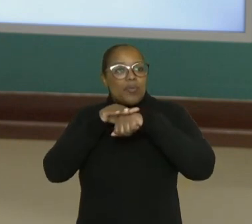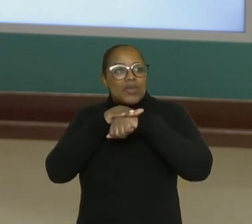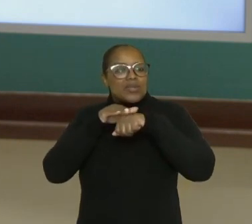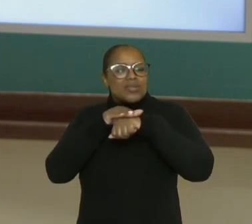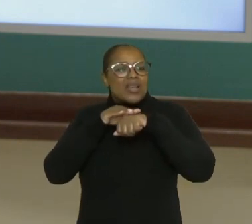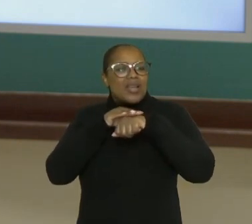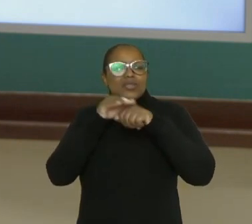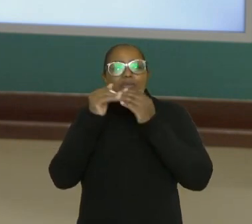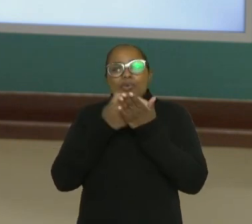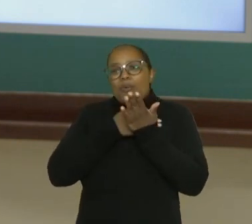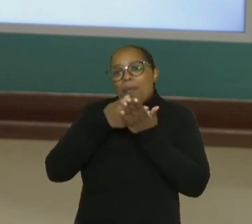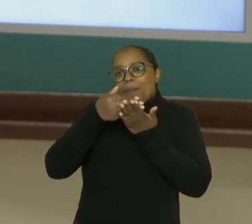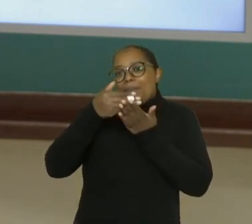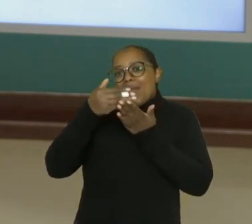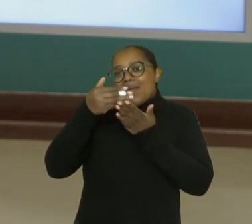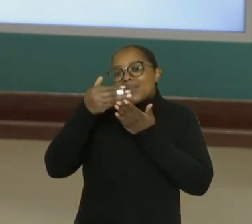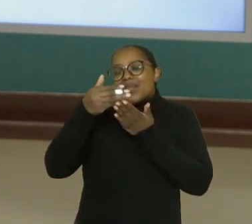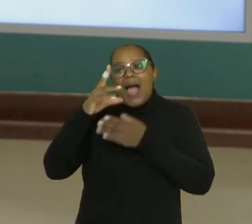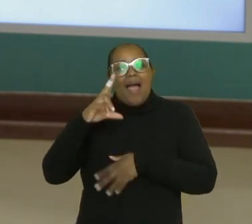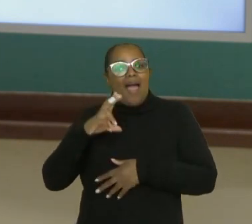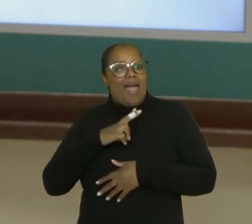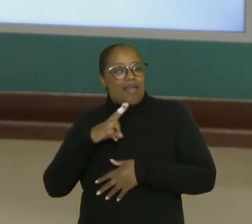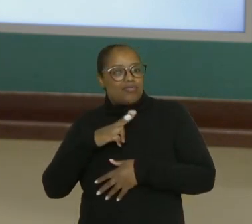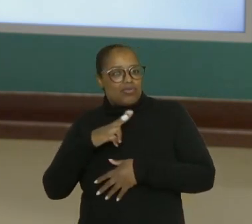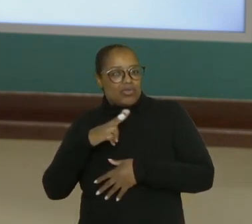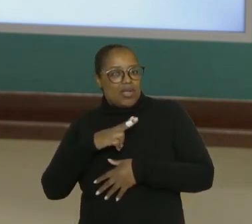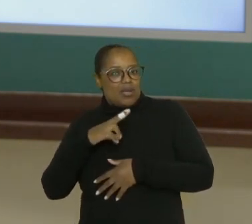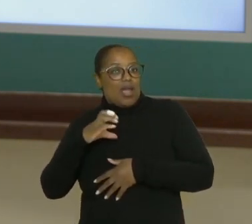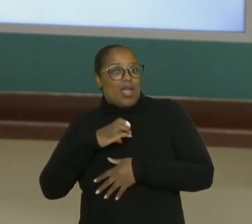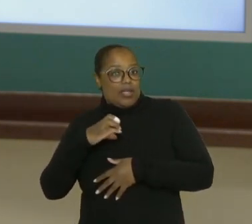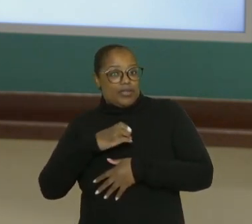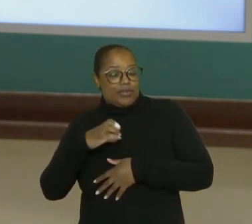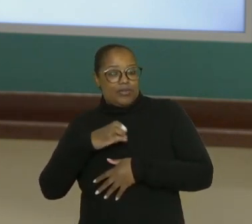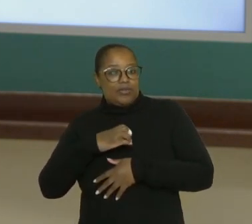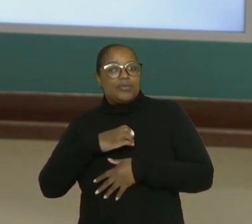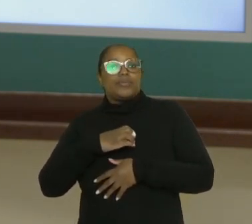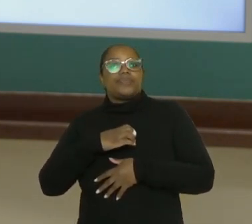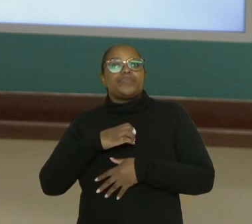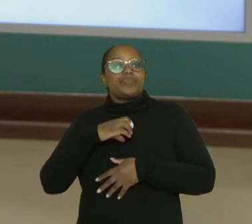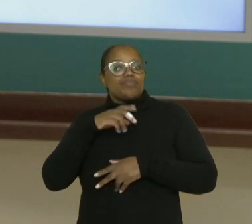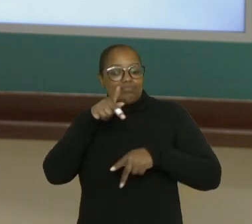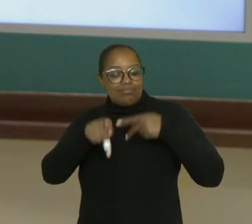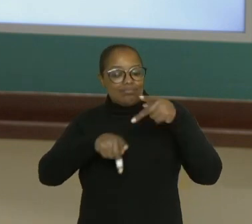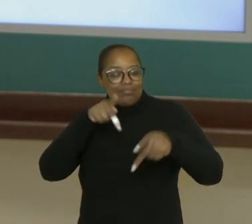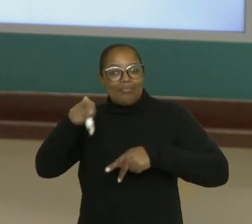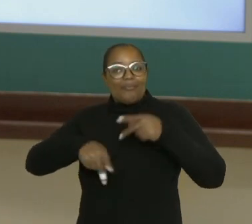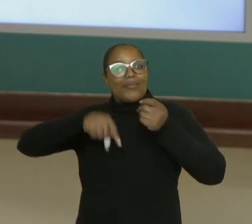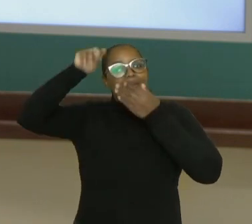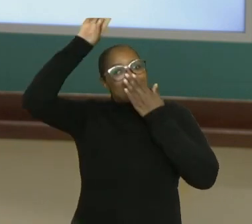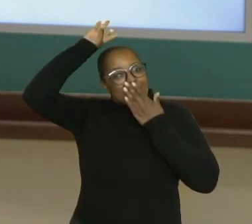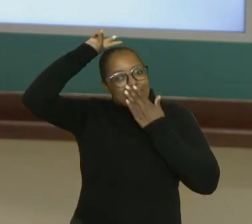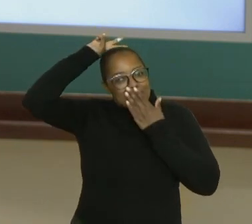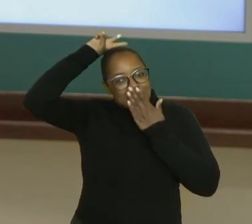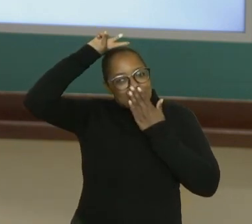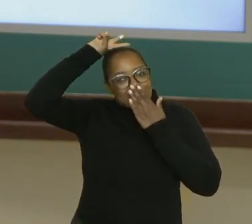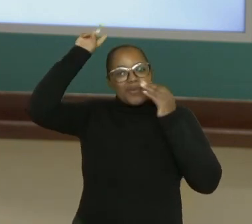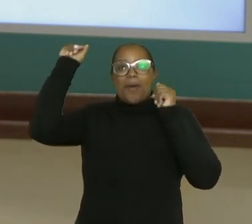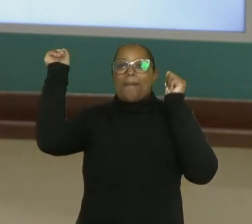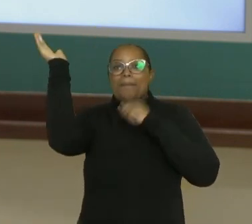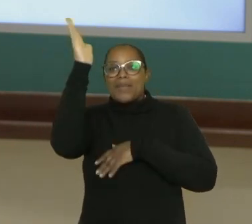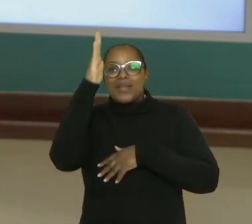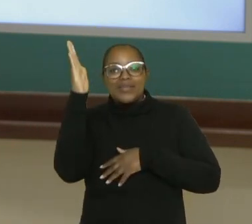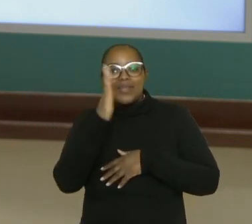sobre os princípios éticos e os valores morais dos povos indígenas brasileiros, a